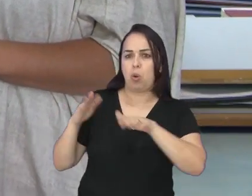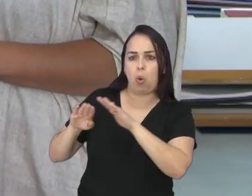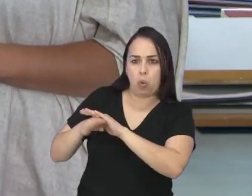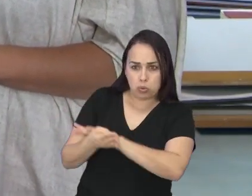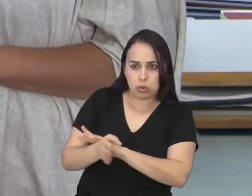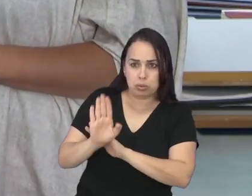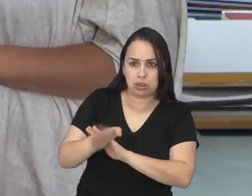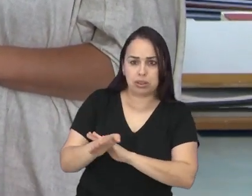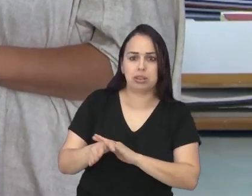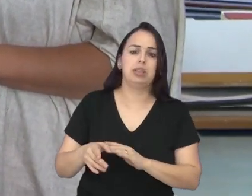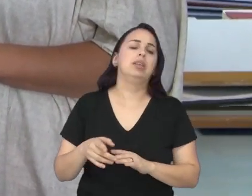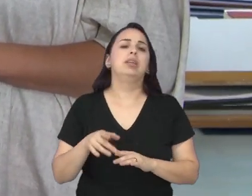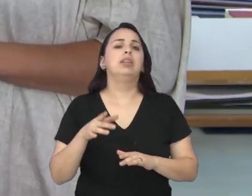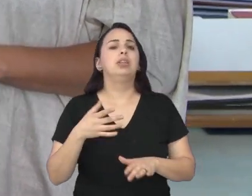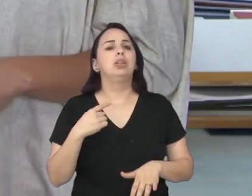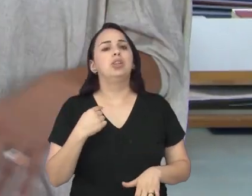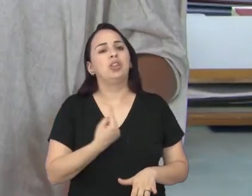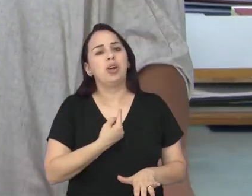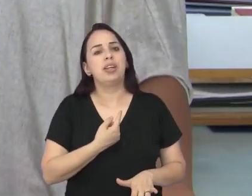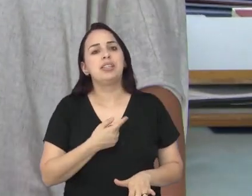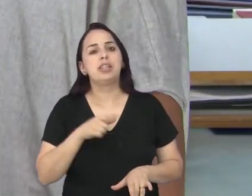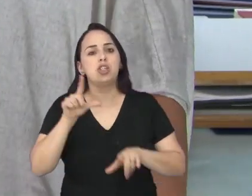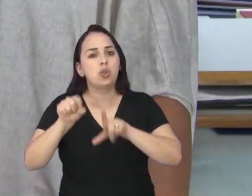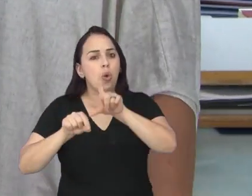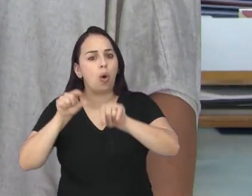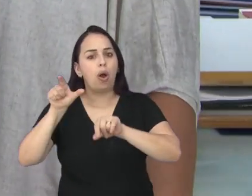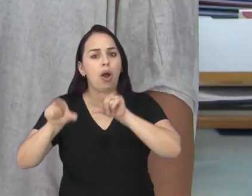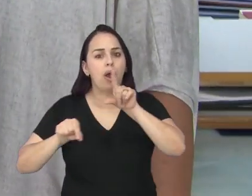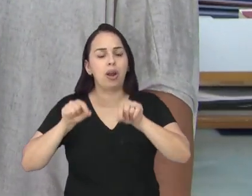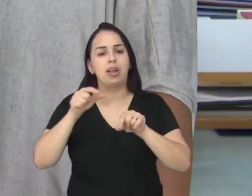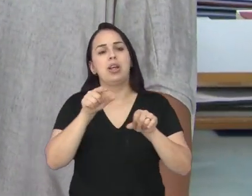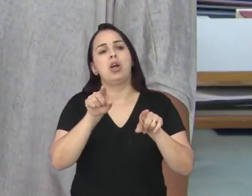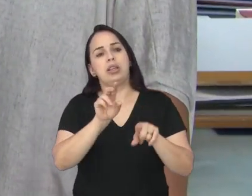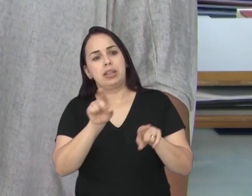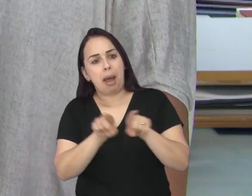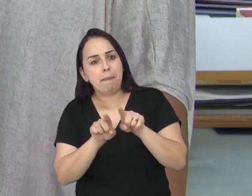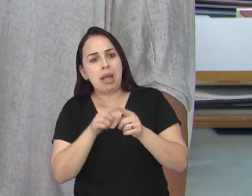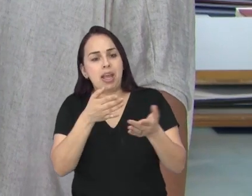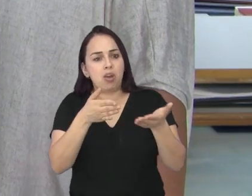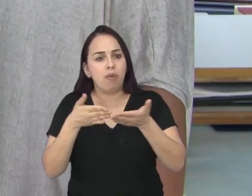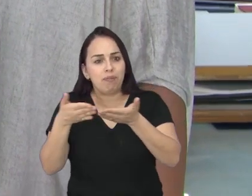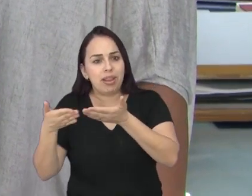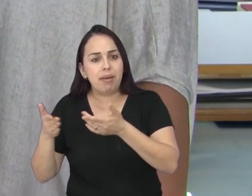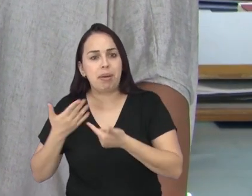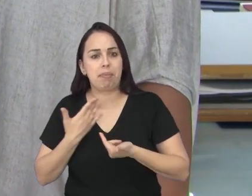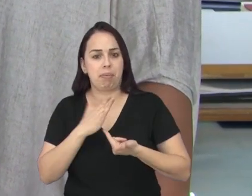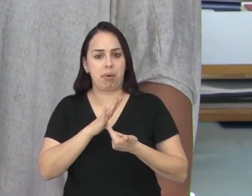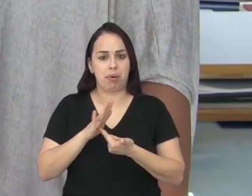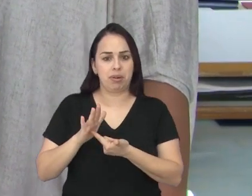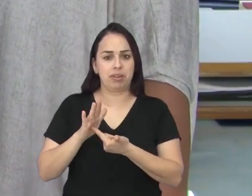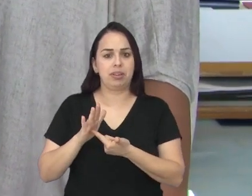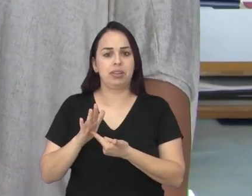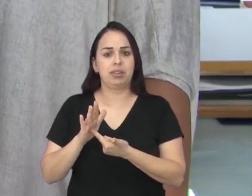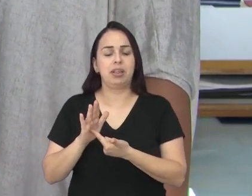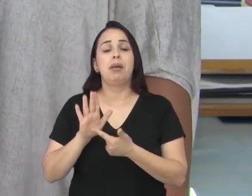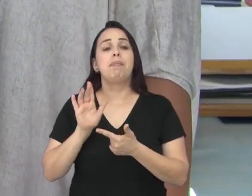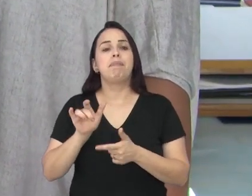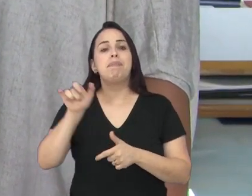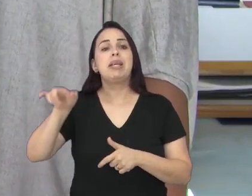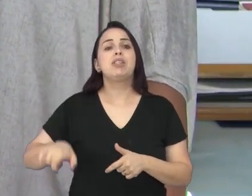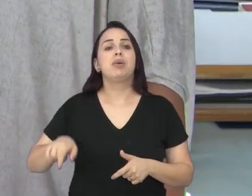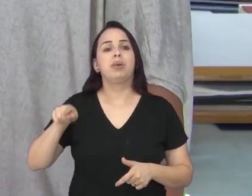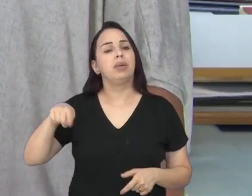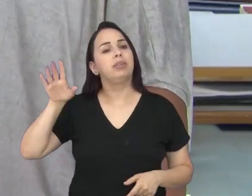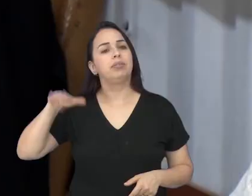já temos. Porque a gente tem todo um cuidado de escolher pessoas, de convidar pessoas para expor aqui, né, para fazer a feira, pessoas